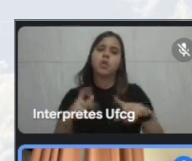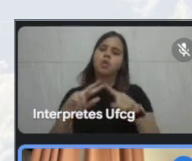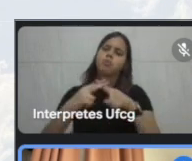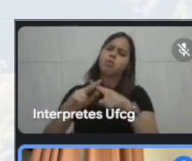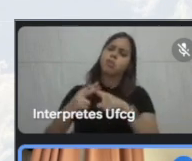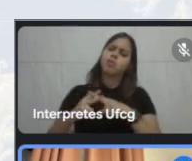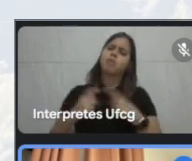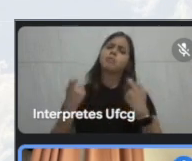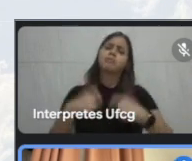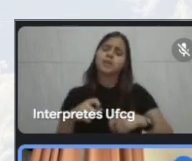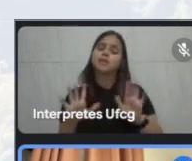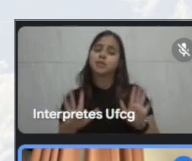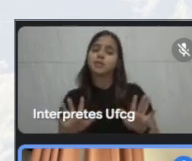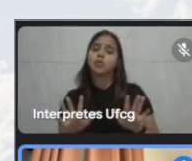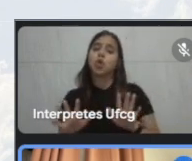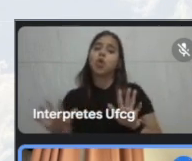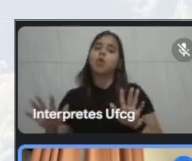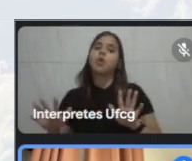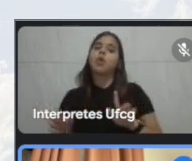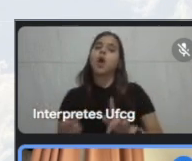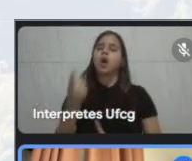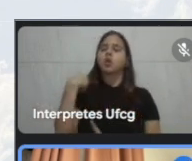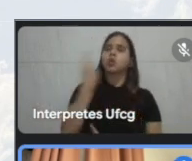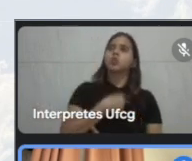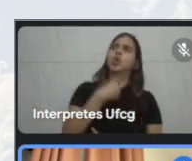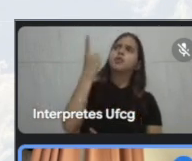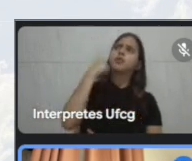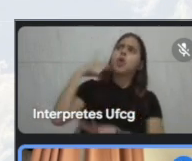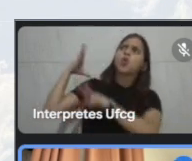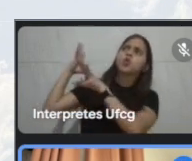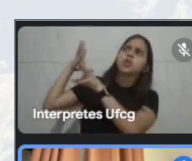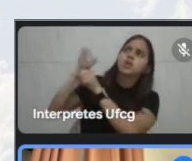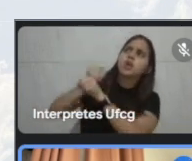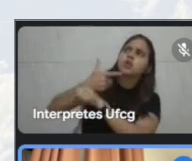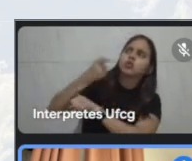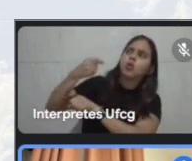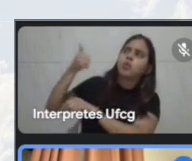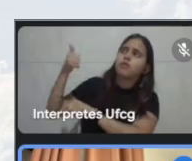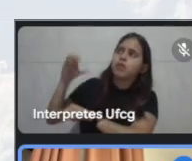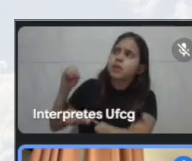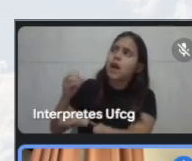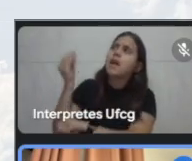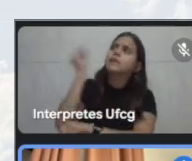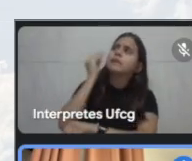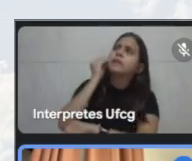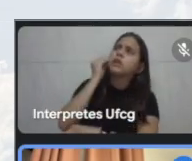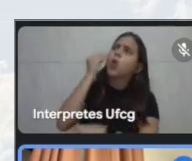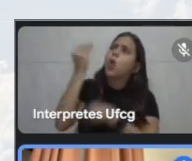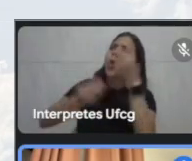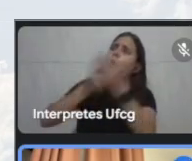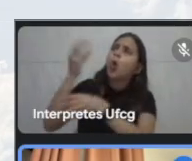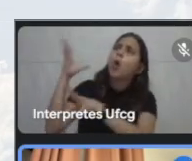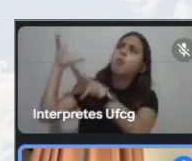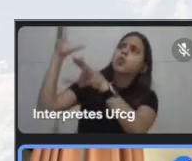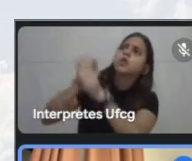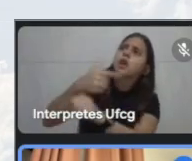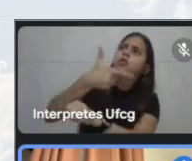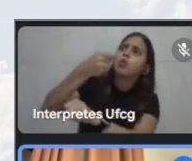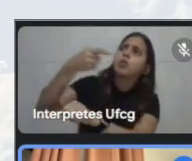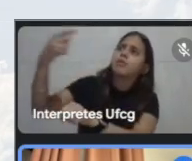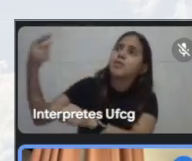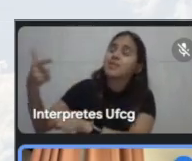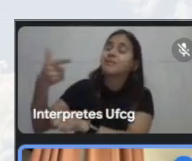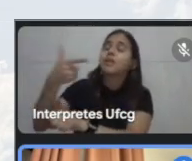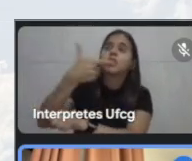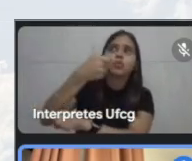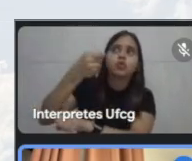ajustes com base no censo 2010, fez algumas perspectivas do que seria o censo 2022, mas realmente não foram dados oficiais do censo